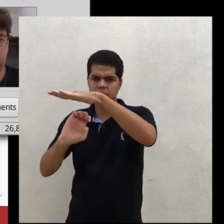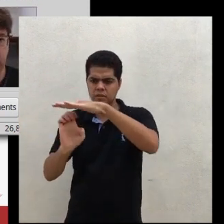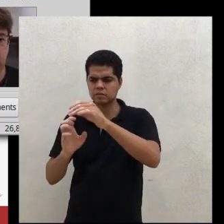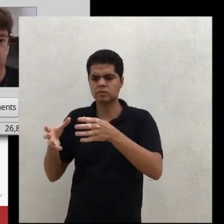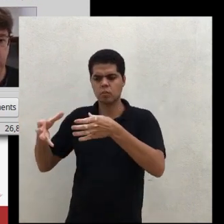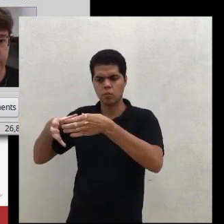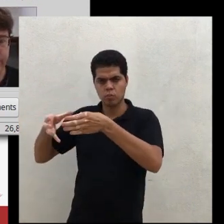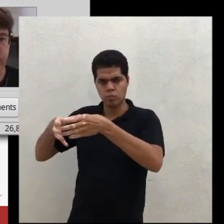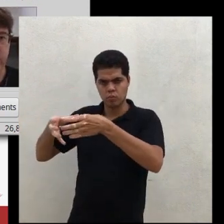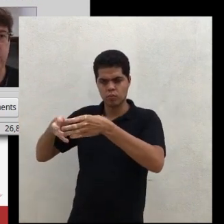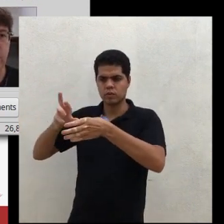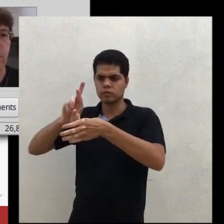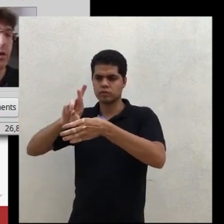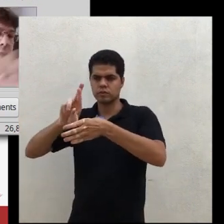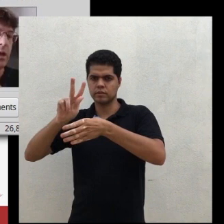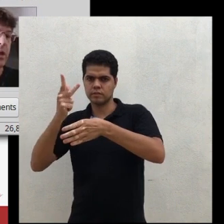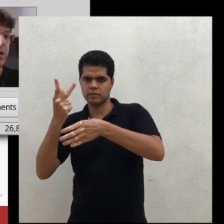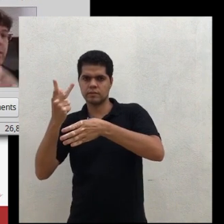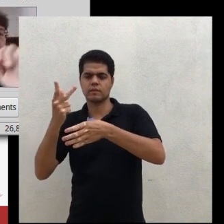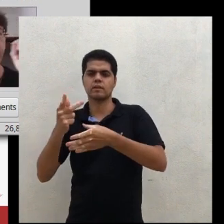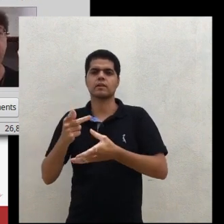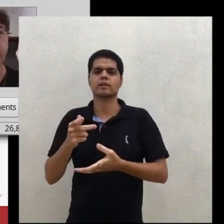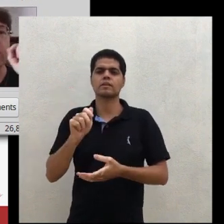você o seguinte: olha,